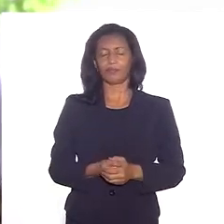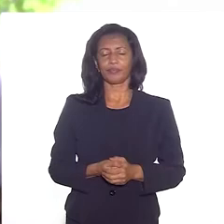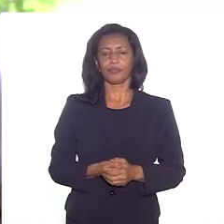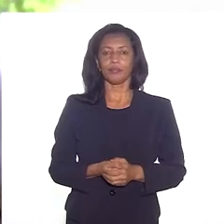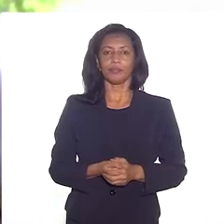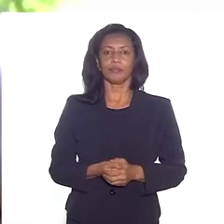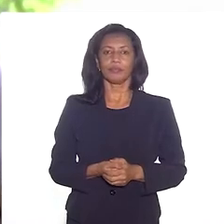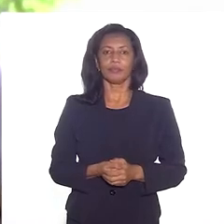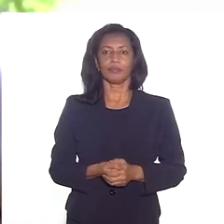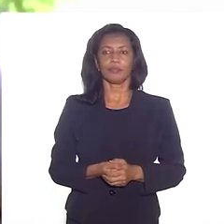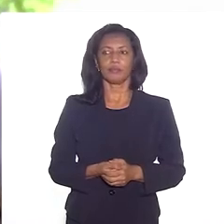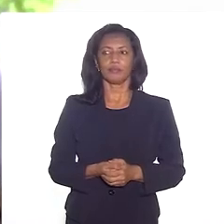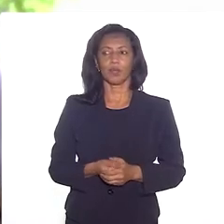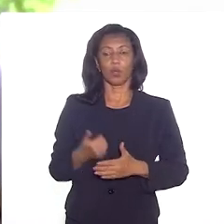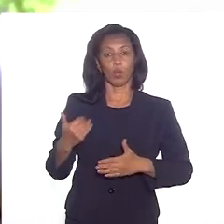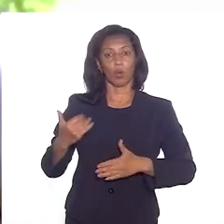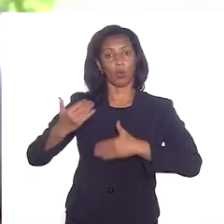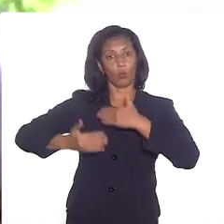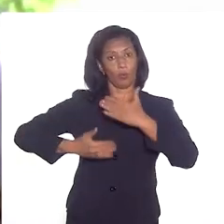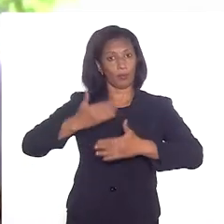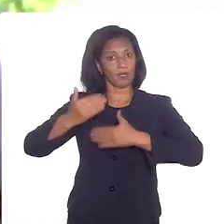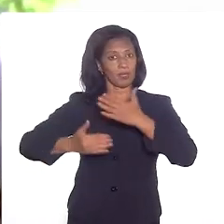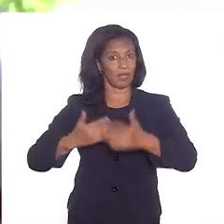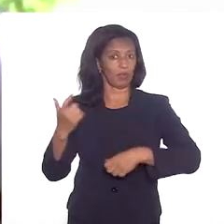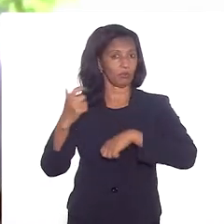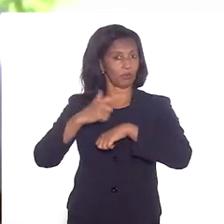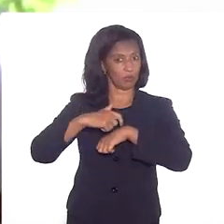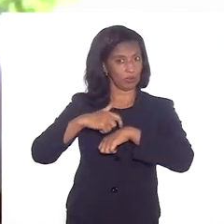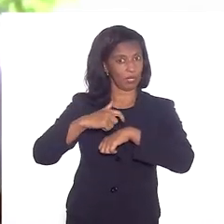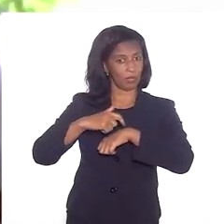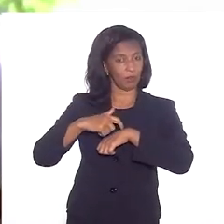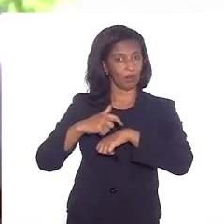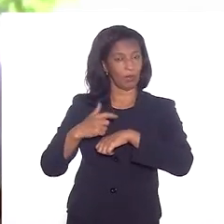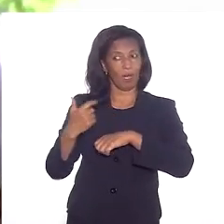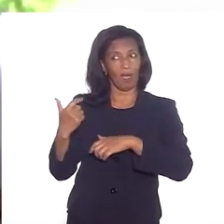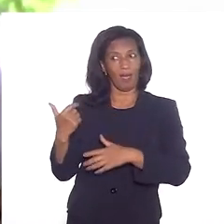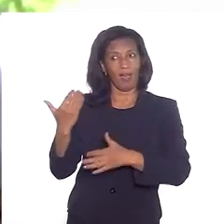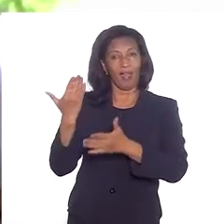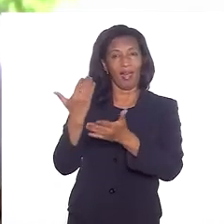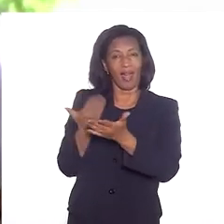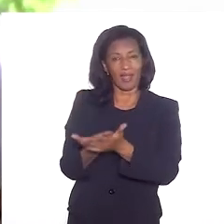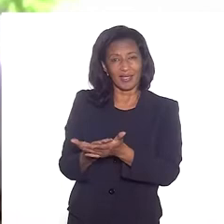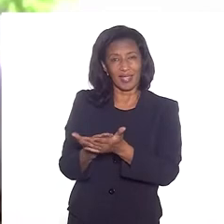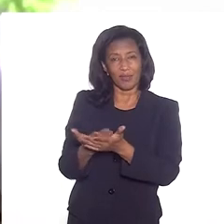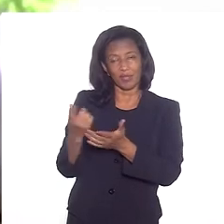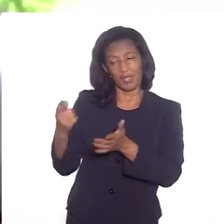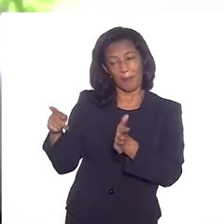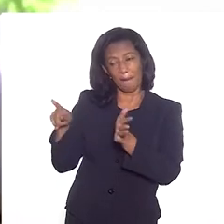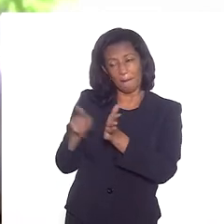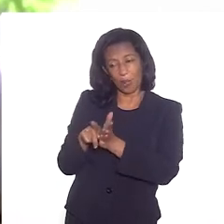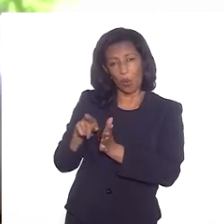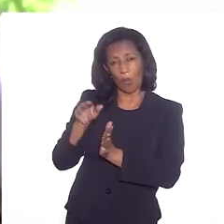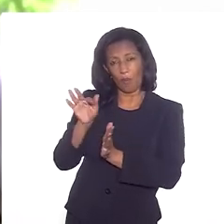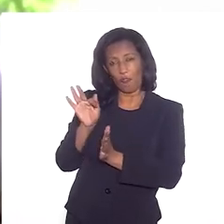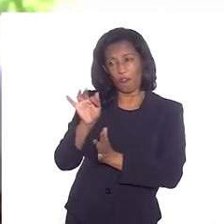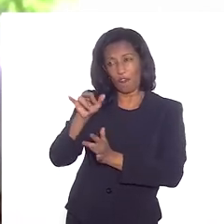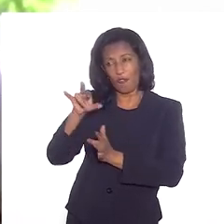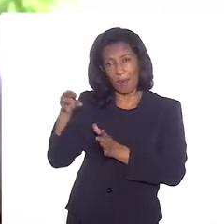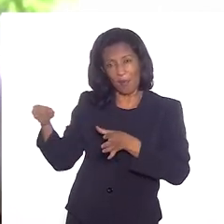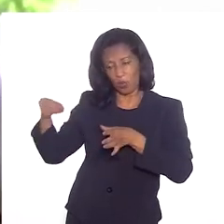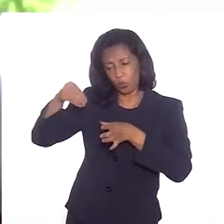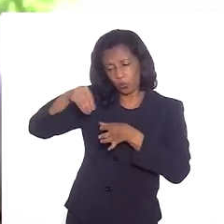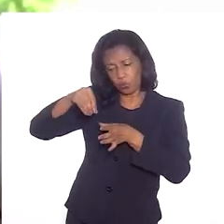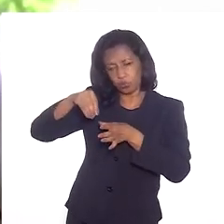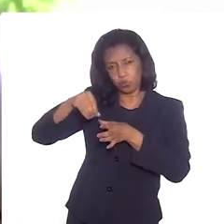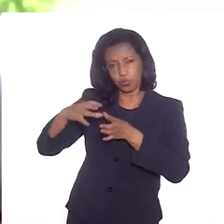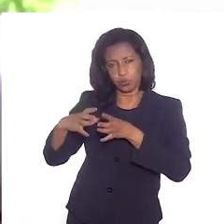sim. Com o passar do tempo, se torna simples, né? Até você criar o seu fermento, você demora aí mais ou